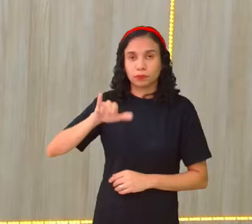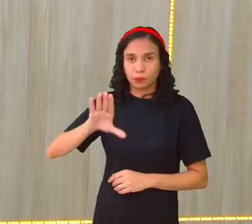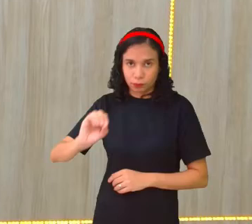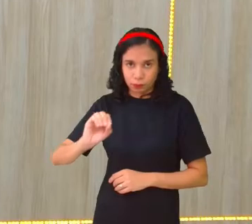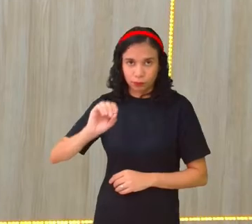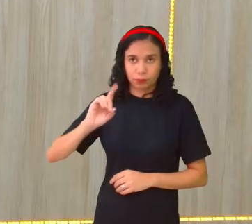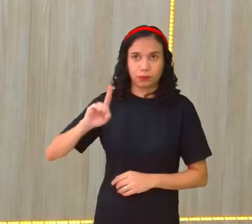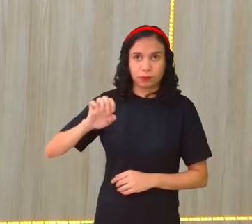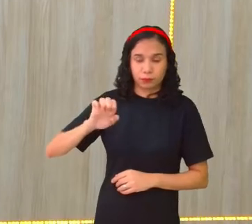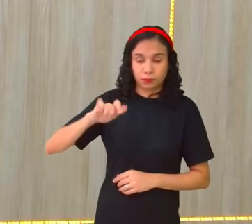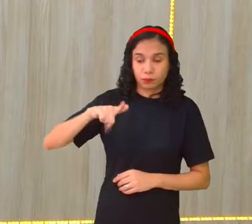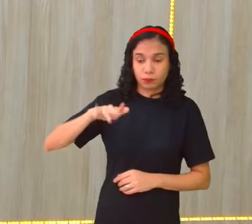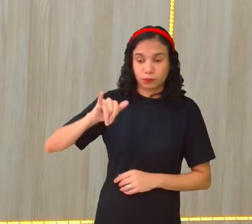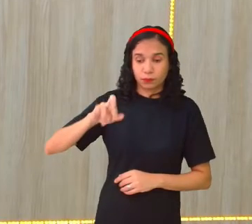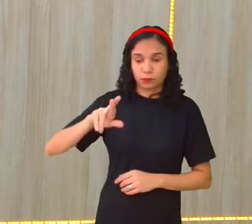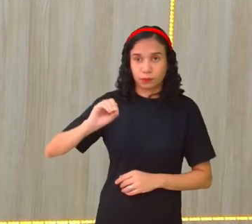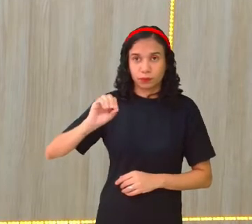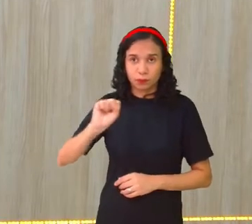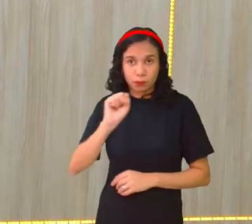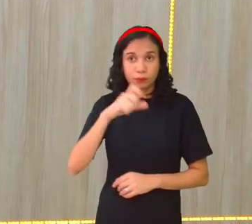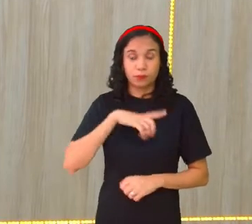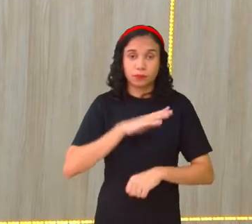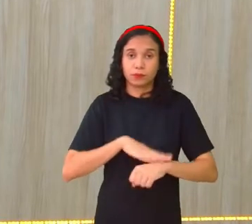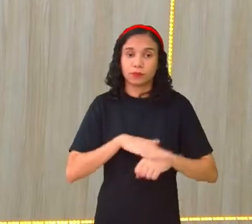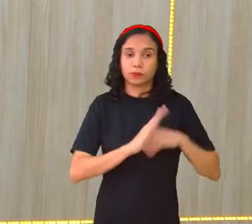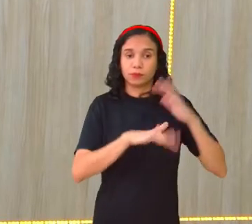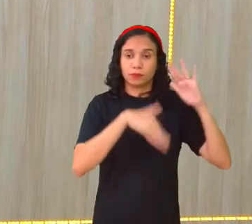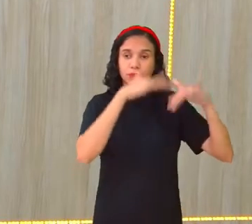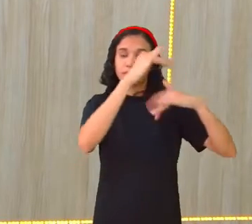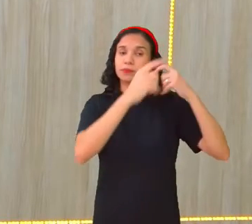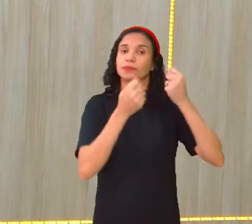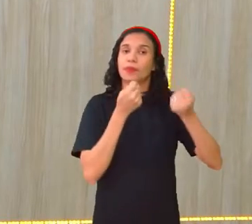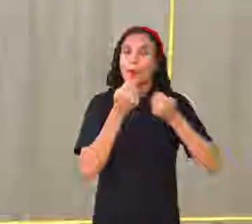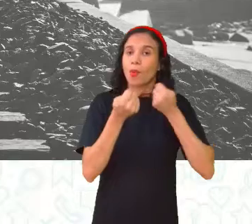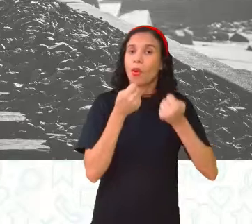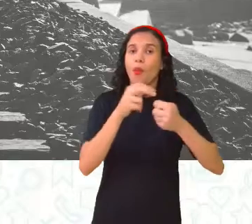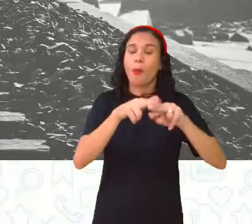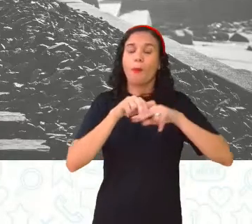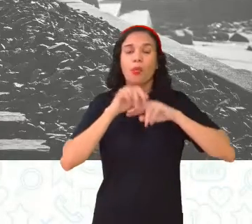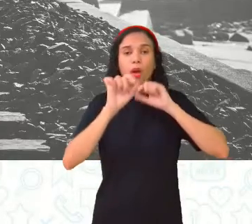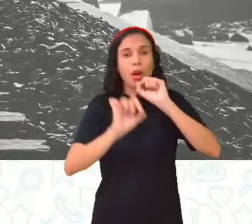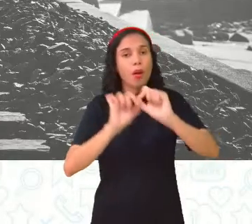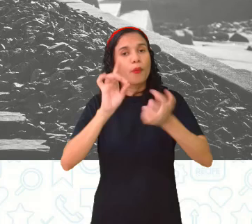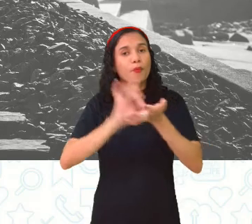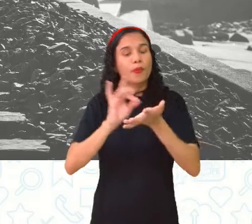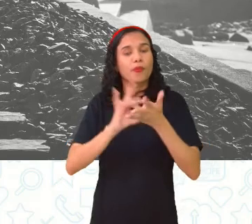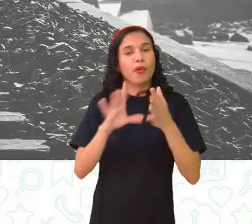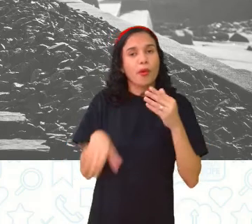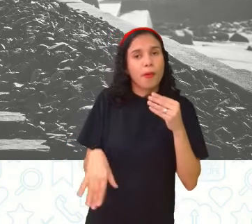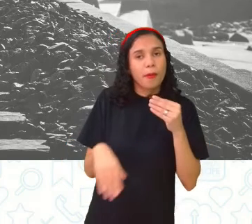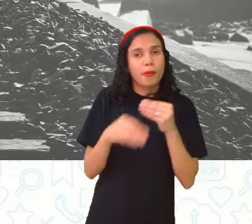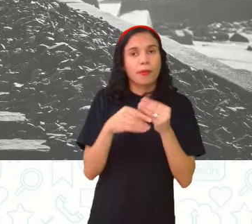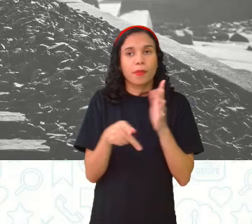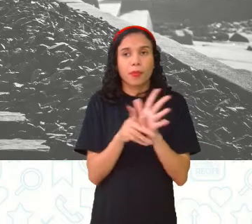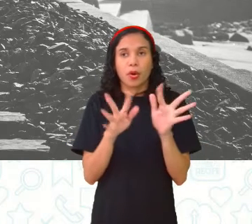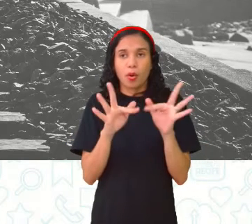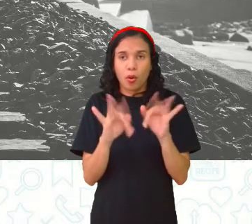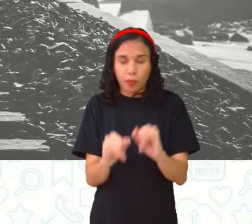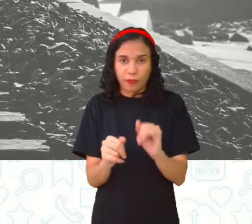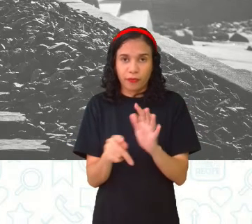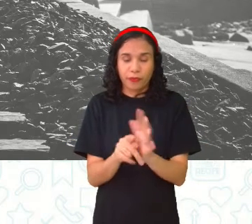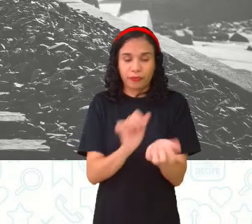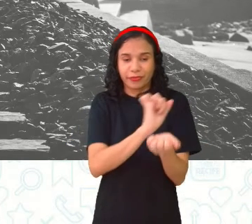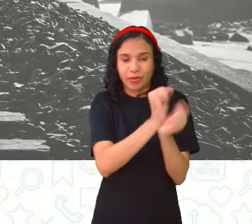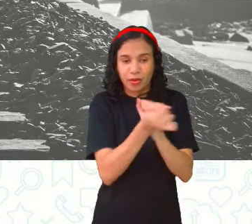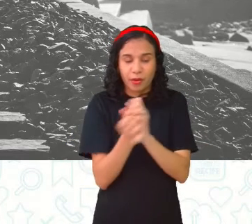como esse momento de crescimento econômico. Por quê, né? Era muito atribuído ao fim do tráfico